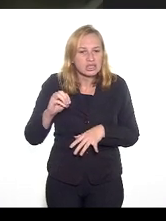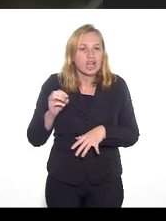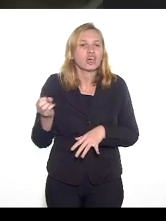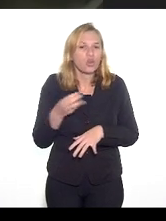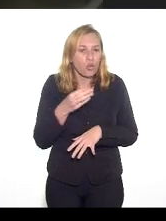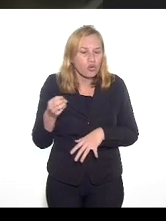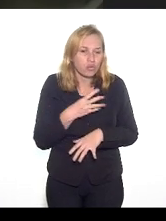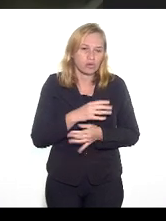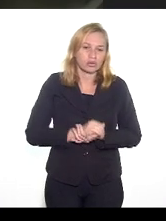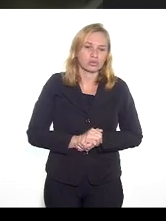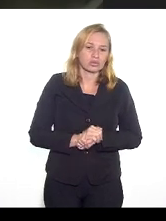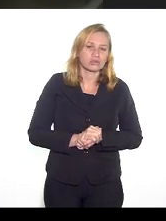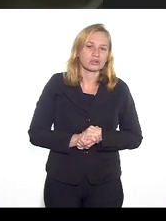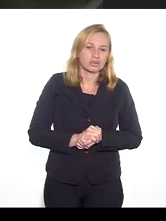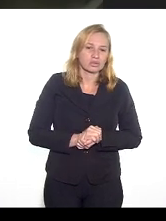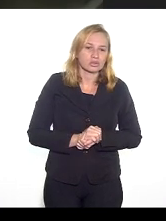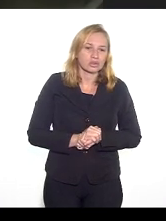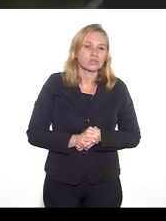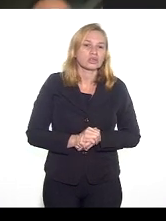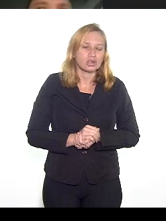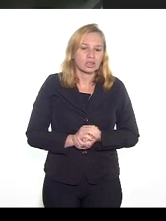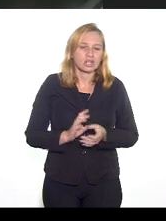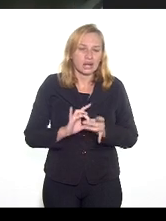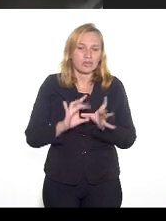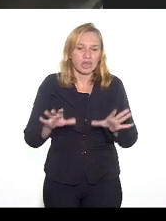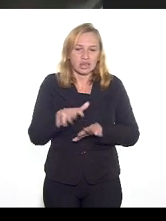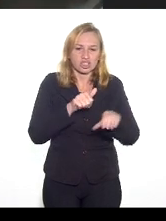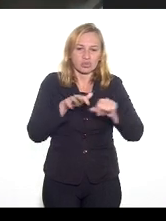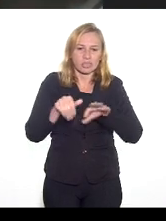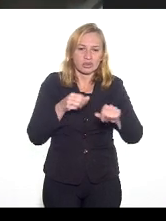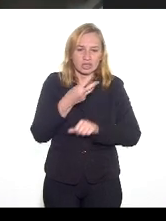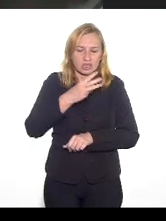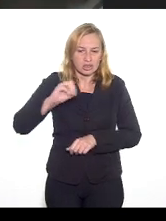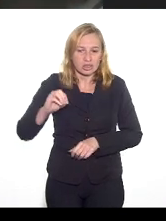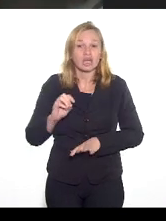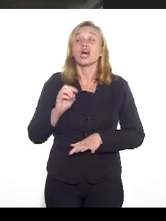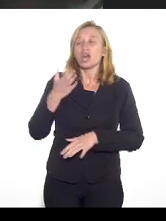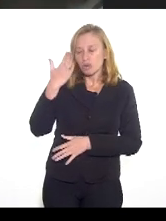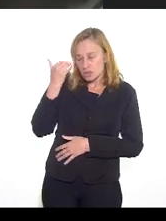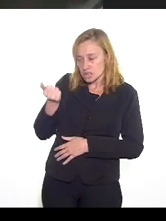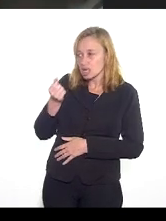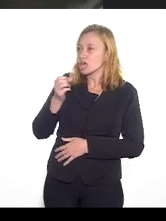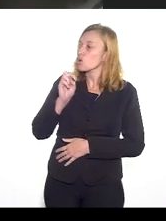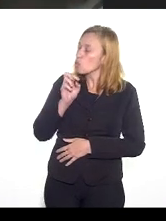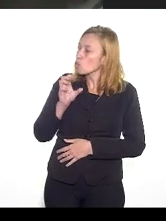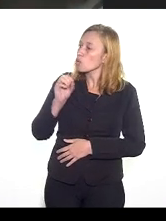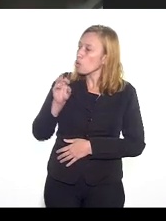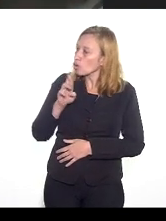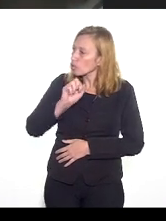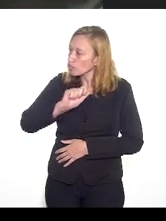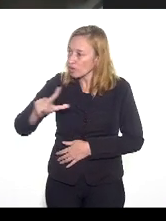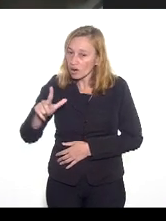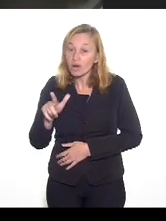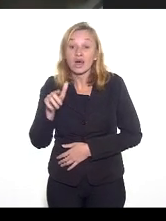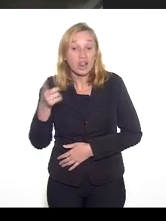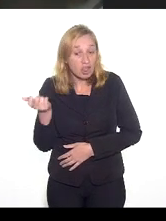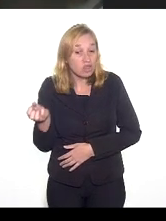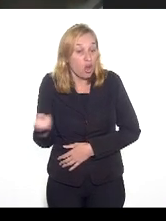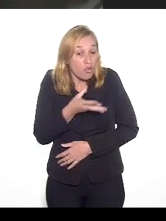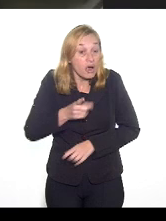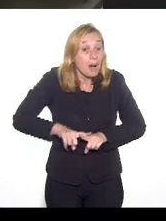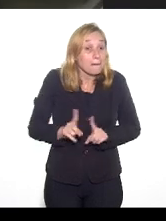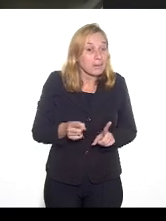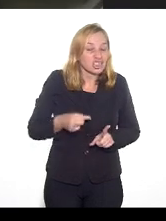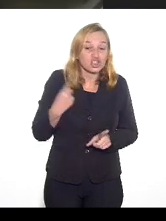recente. A autorização para o chamamento. Eu sei, coronel. Eu sei que a autorização é recente, mas